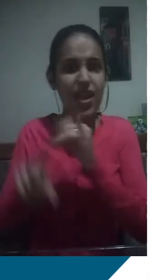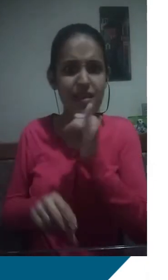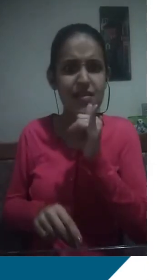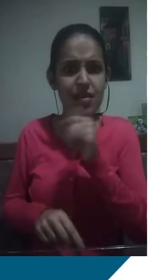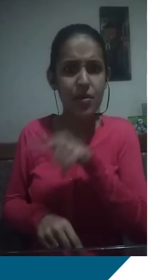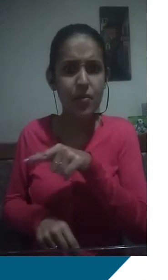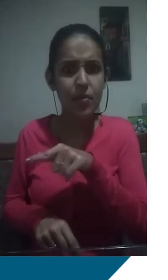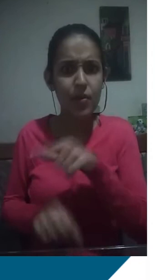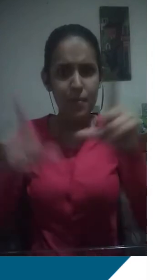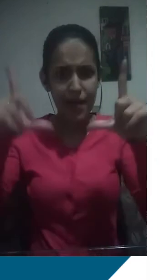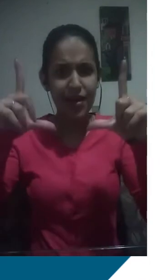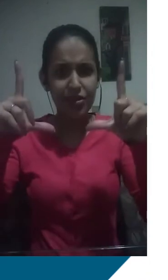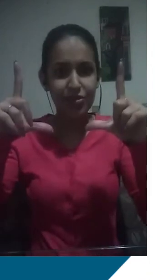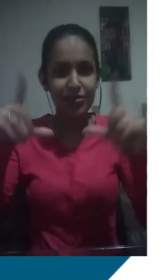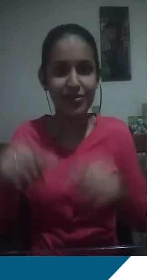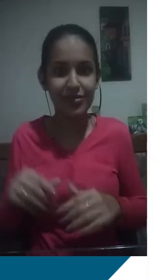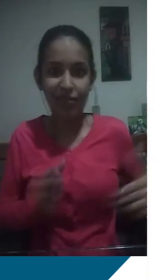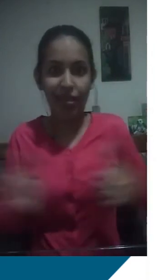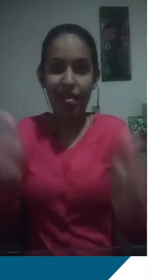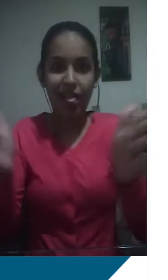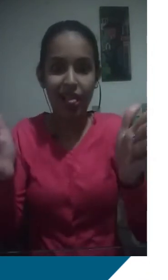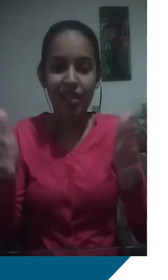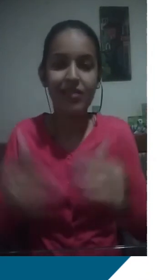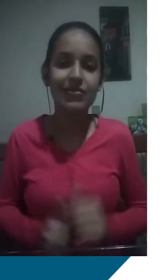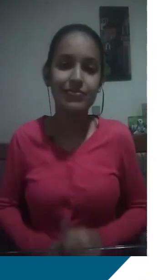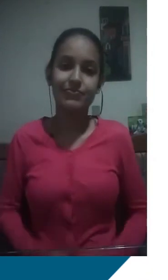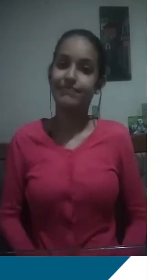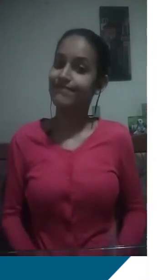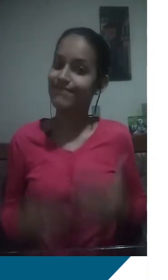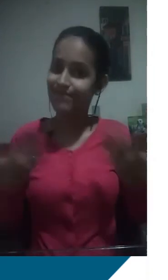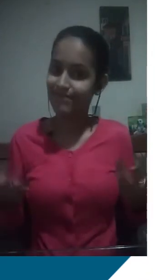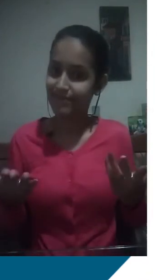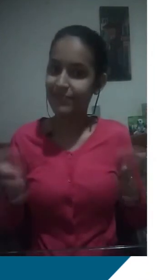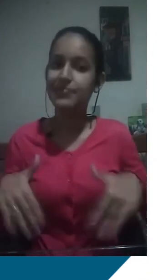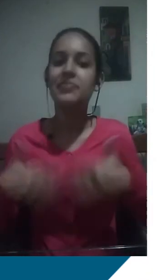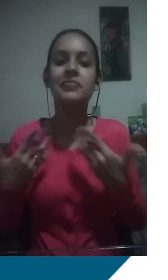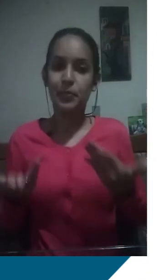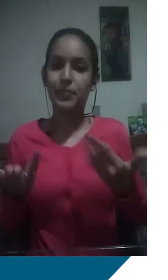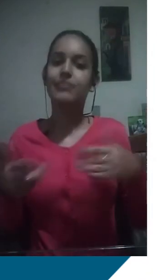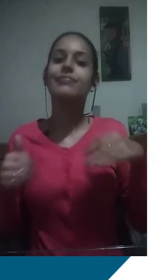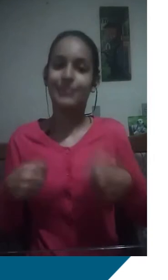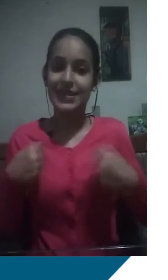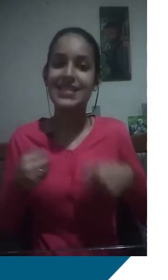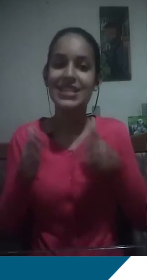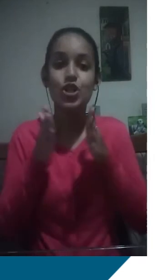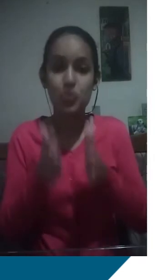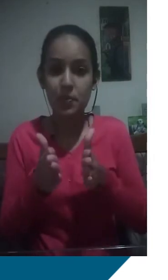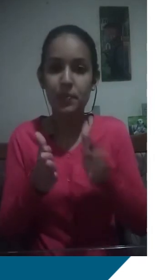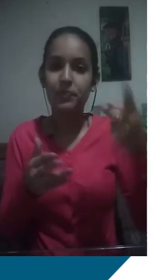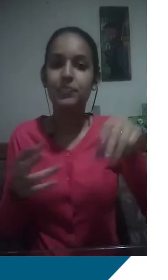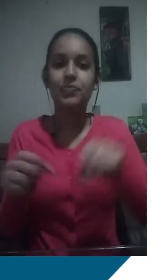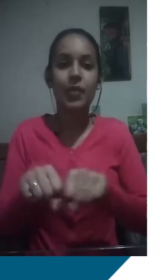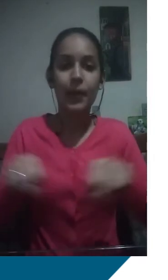Ok? Então, para isso que serve esse espacinho aqui. É um espaço para as barras poderem se dilatar sem oferecer dano